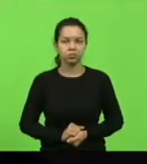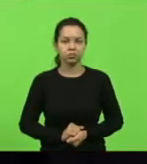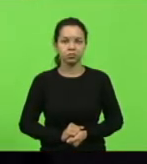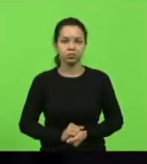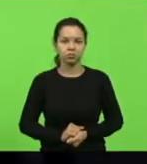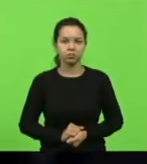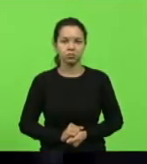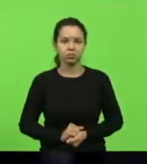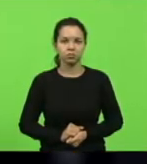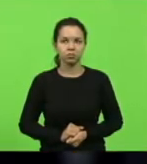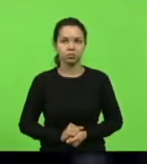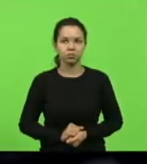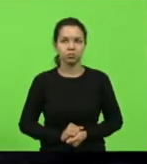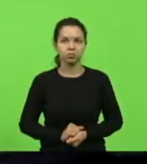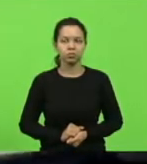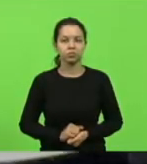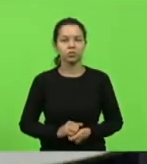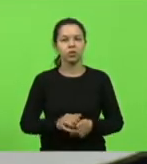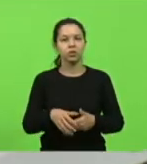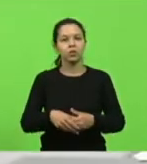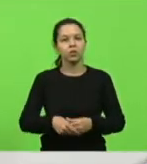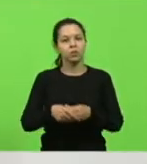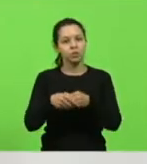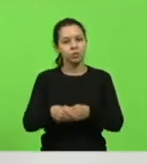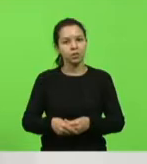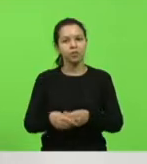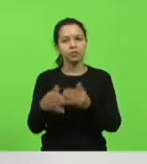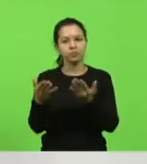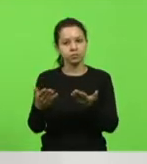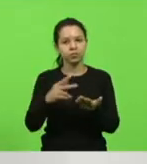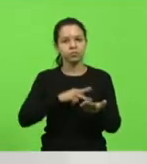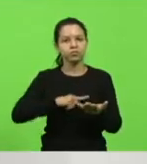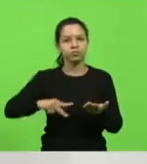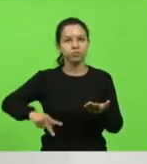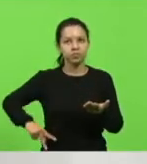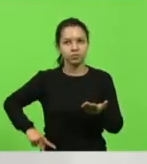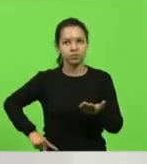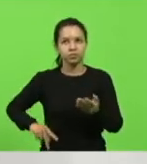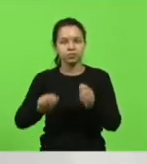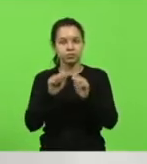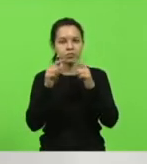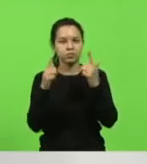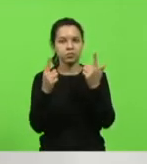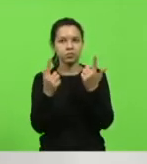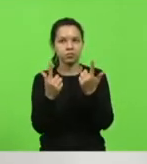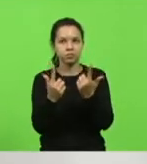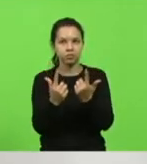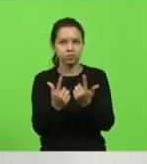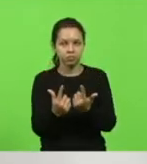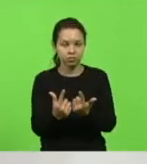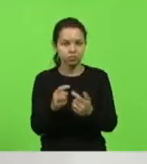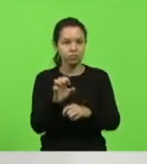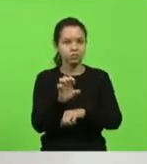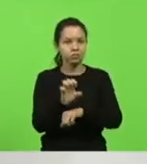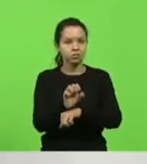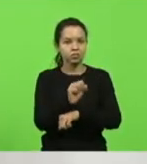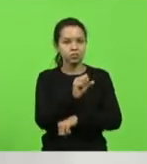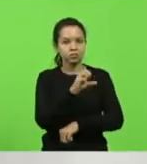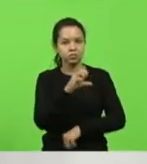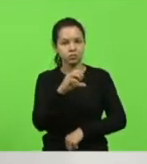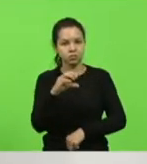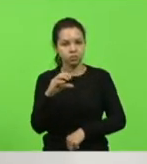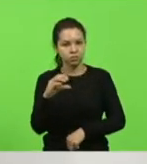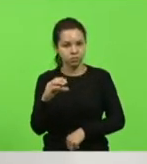o cumprimento excelentíssimo senhor presidente da Assembleia Legislativa do Estado de Santa Catarina Deputado